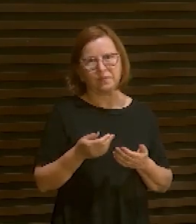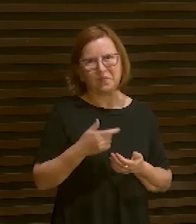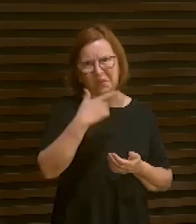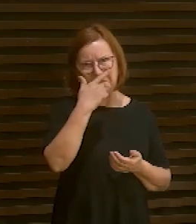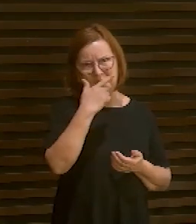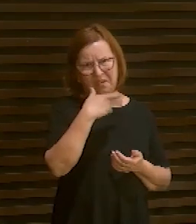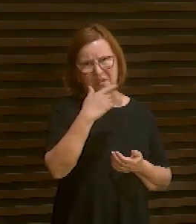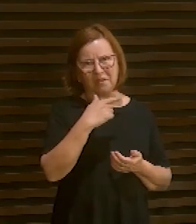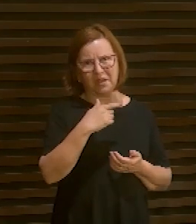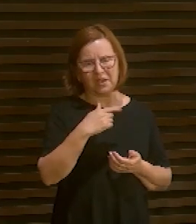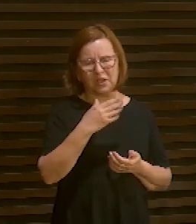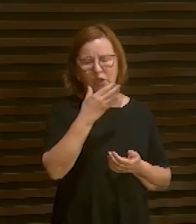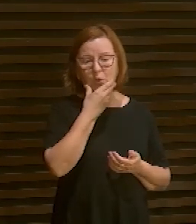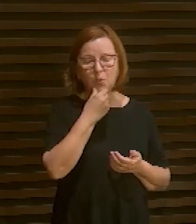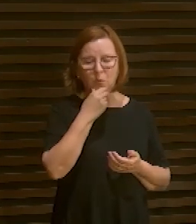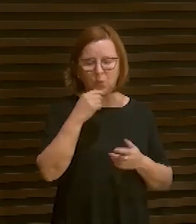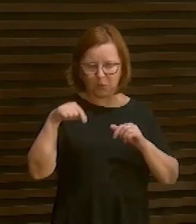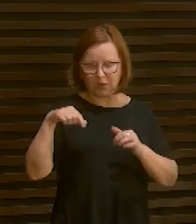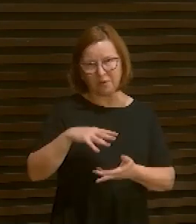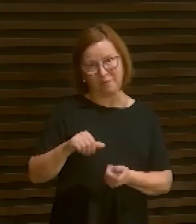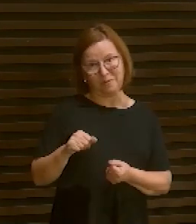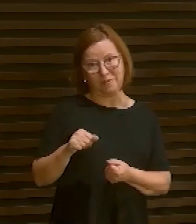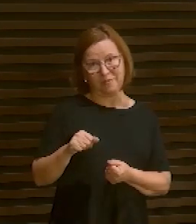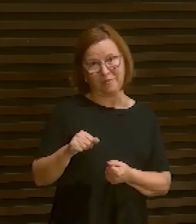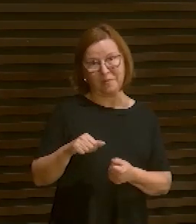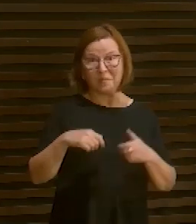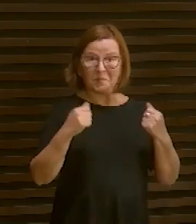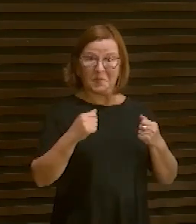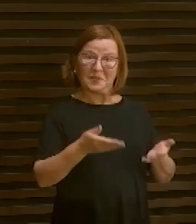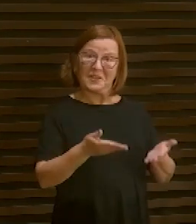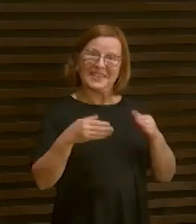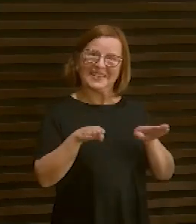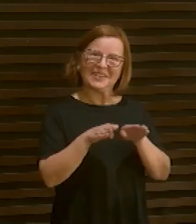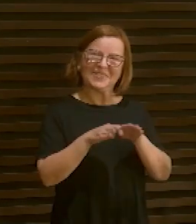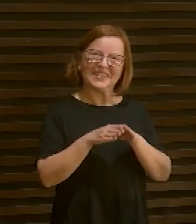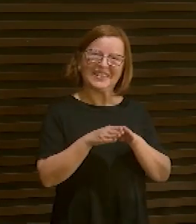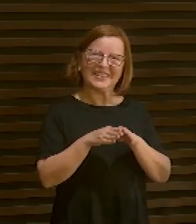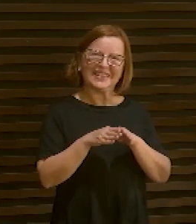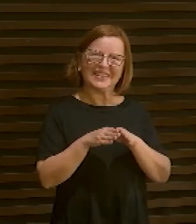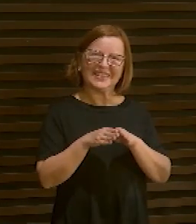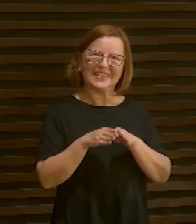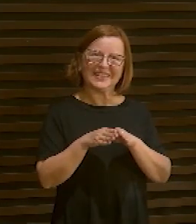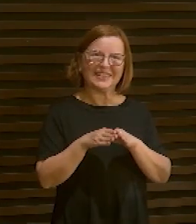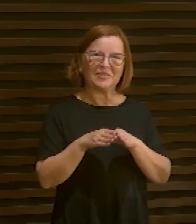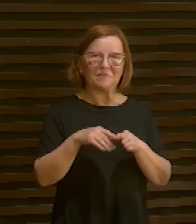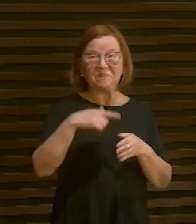devemos trazer, ou trazemos também a imagem do celestial.